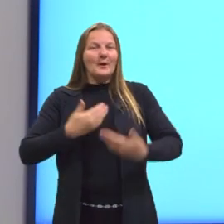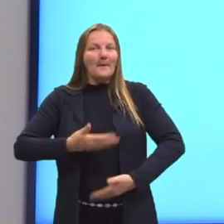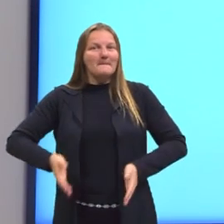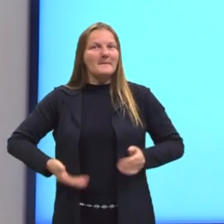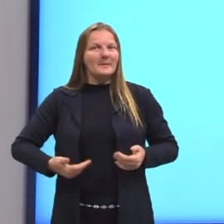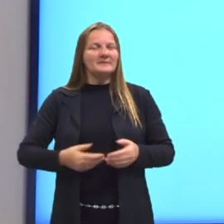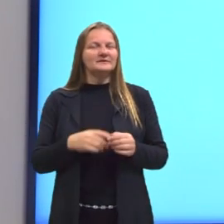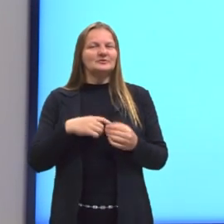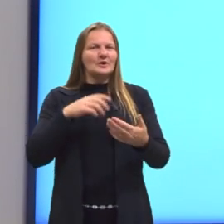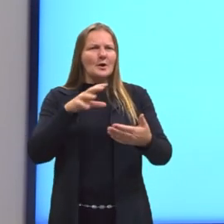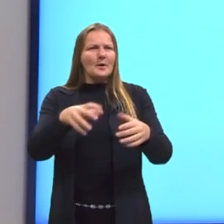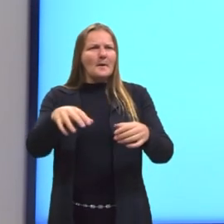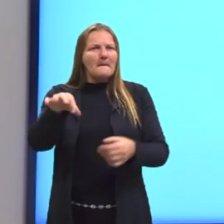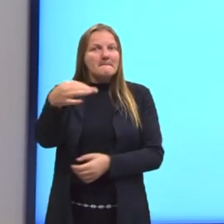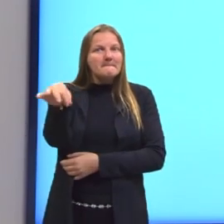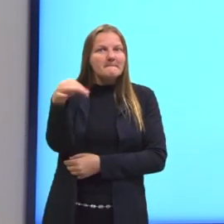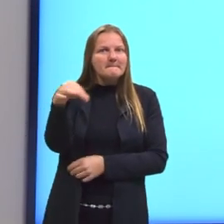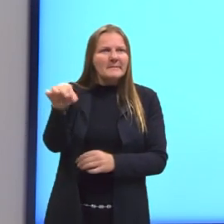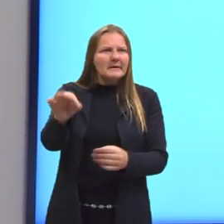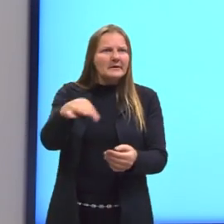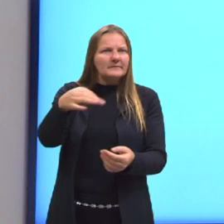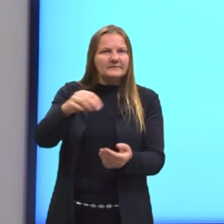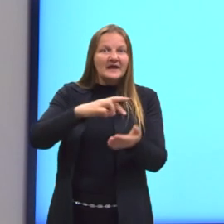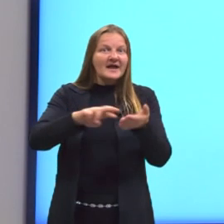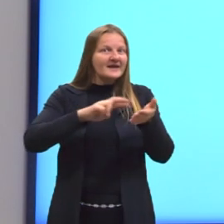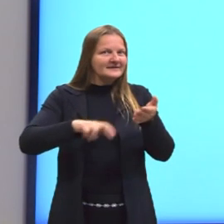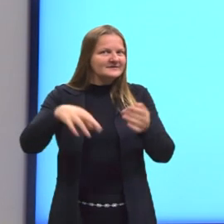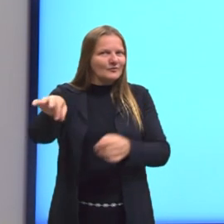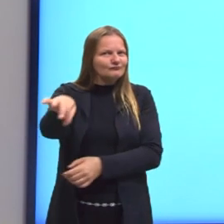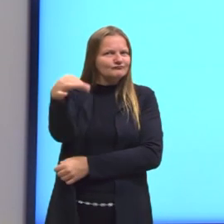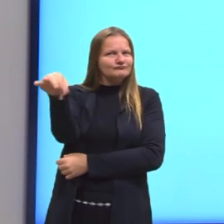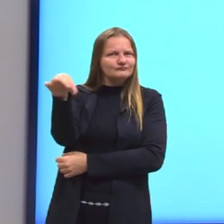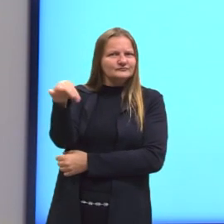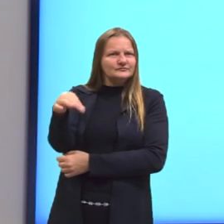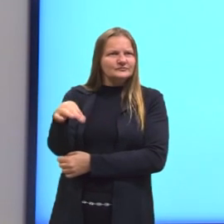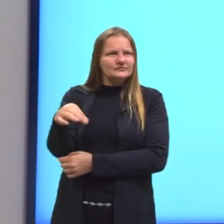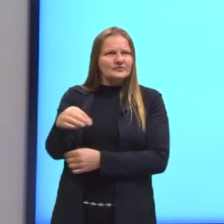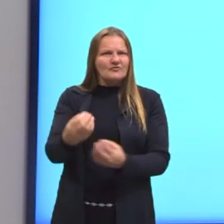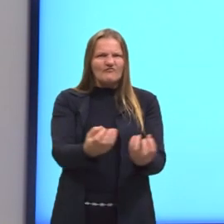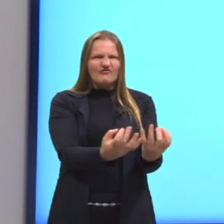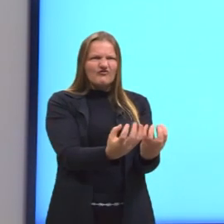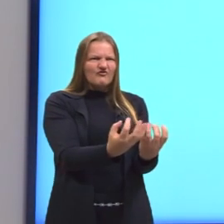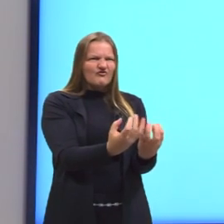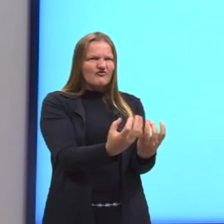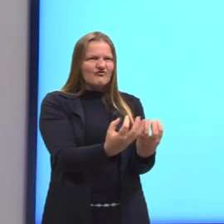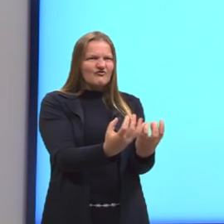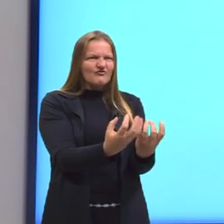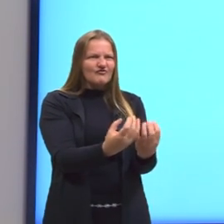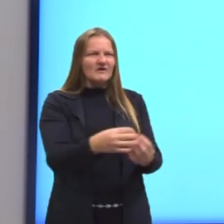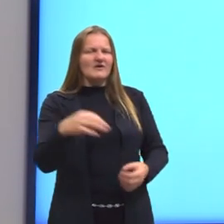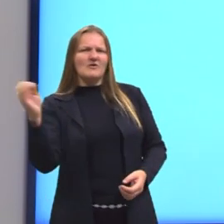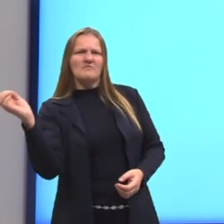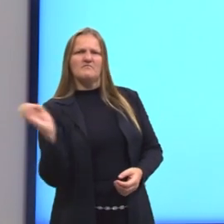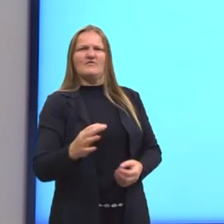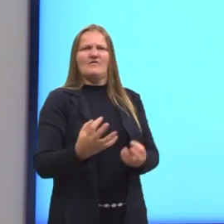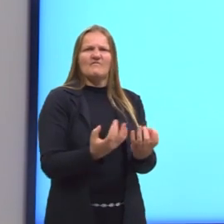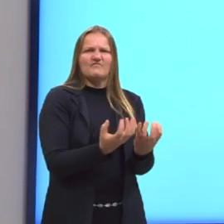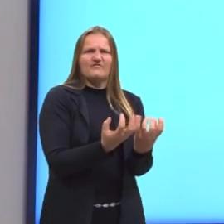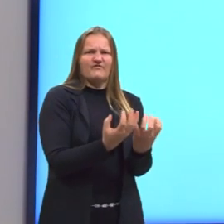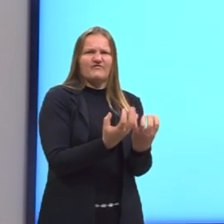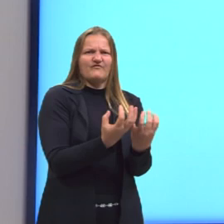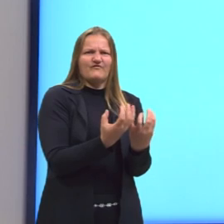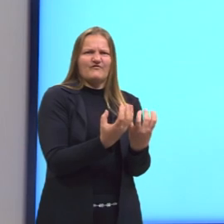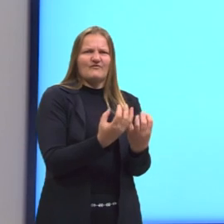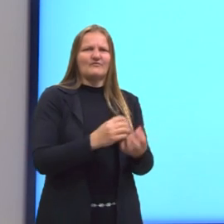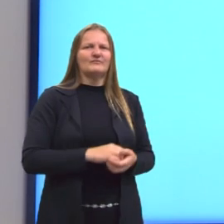Esponja pega o papel com a suposta redação joga no fogo dá para enxergar pouco aqui porque a imagem é preto